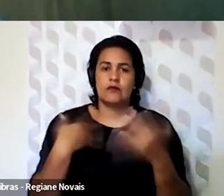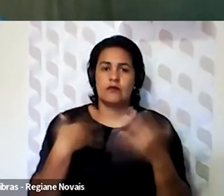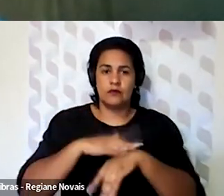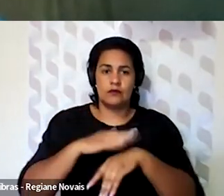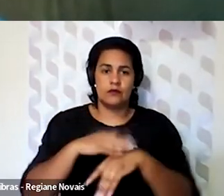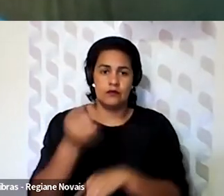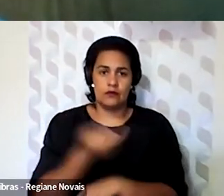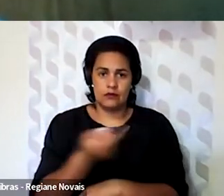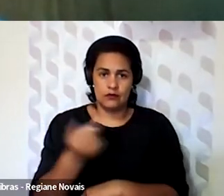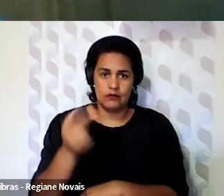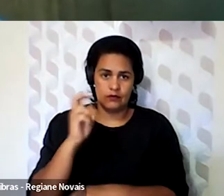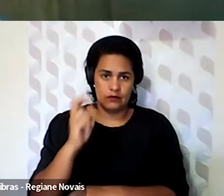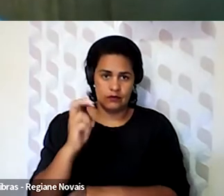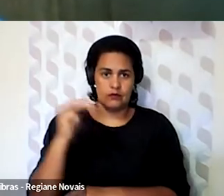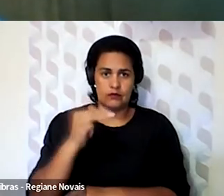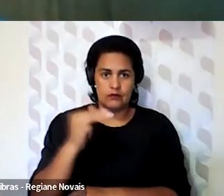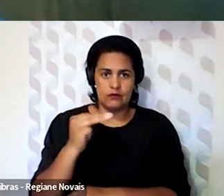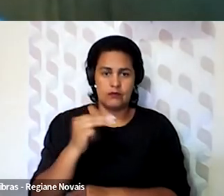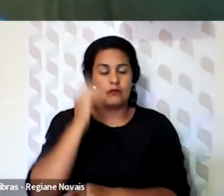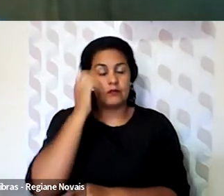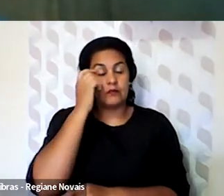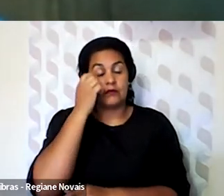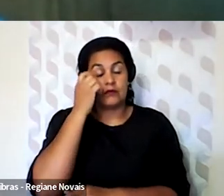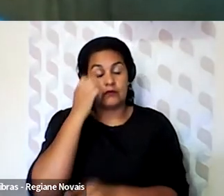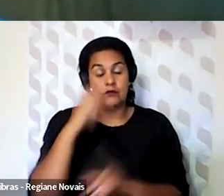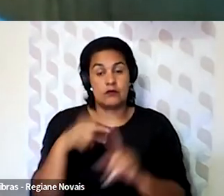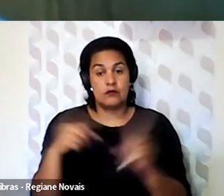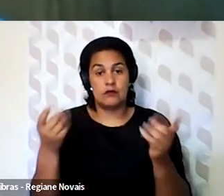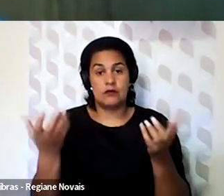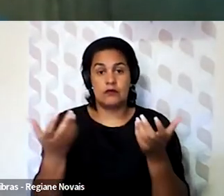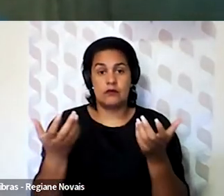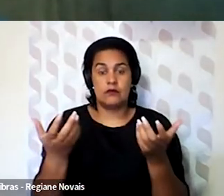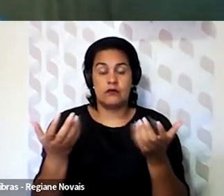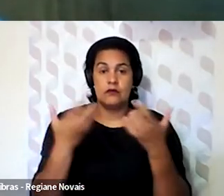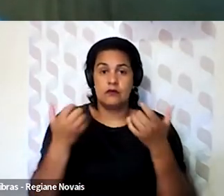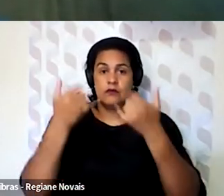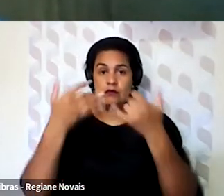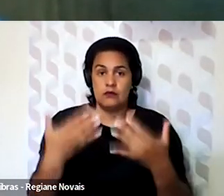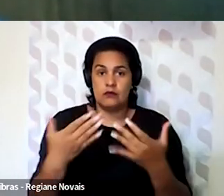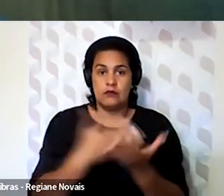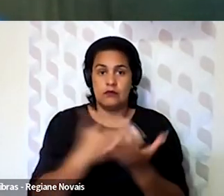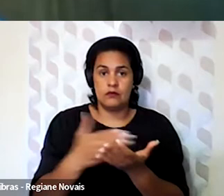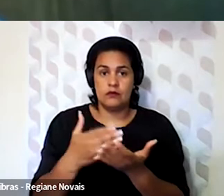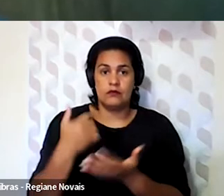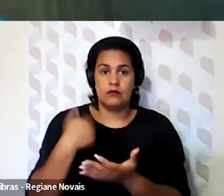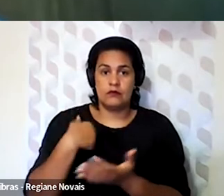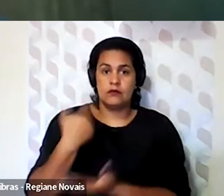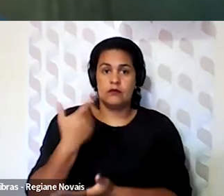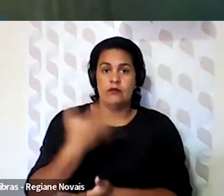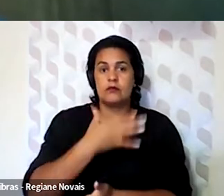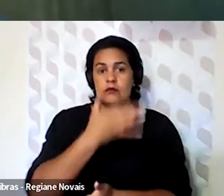Mas começando, e aí falando desse lugar, né, da, como evangélico, mas também como um ativista